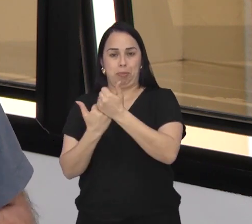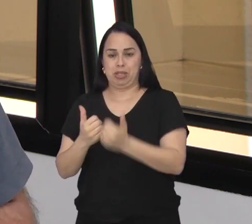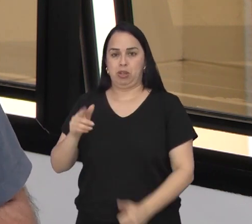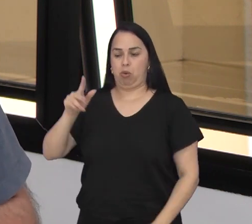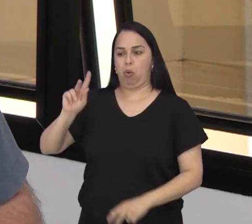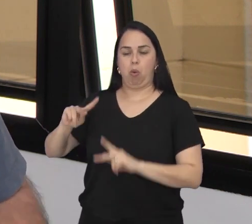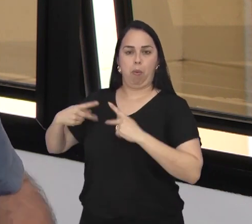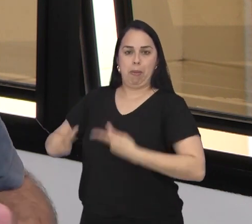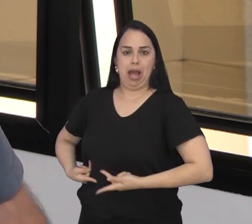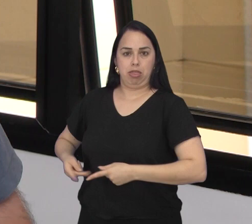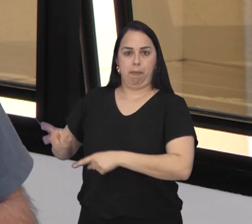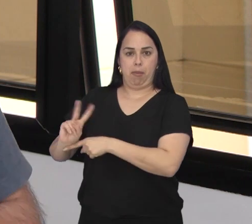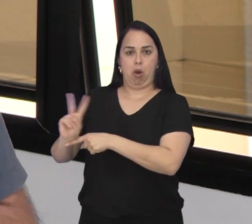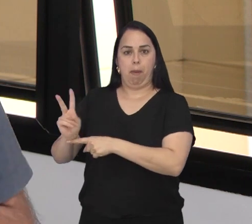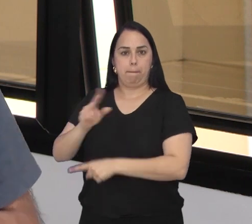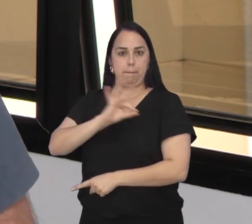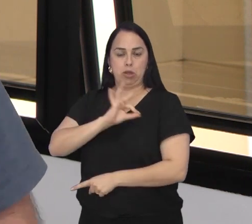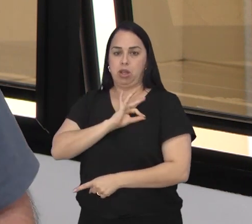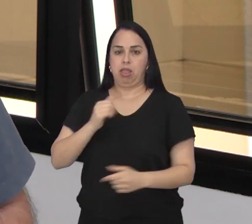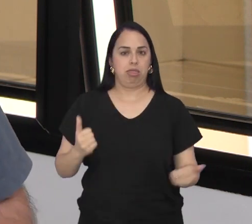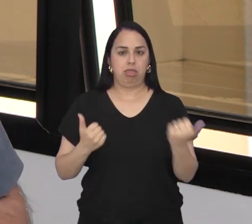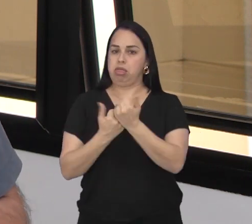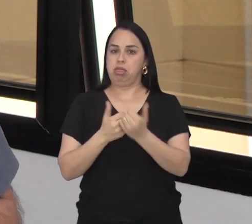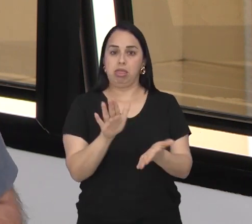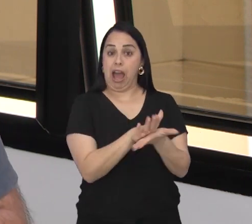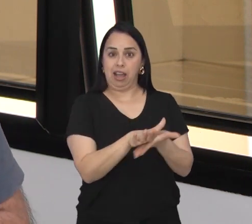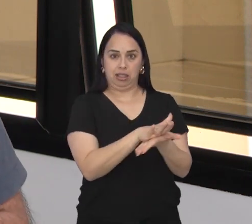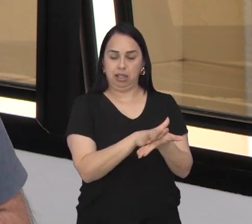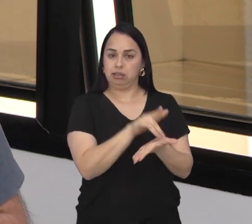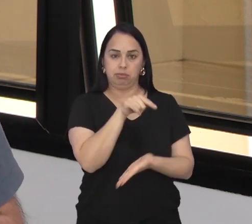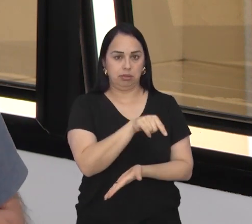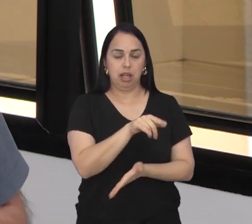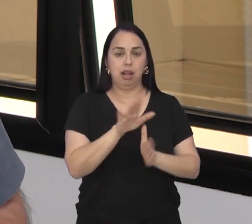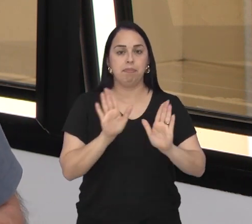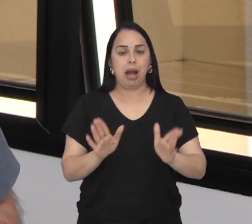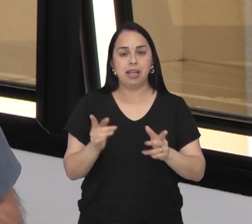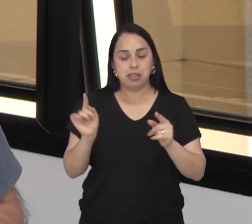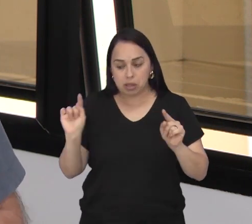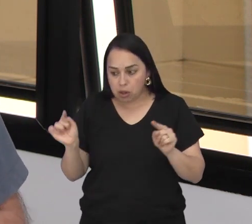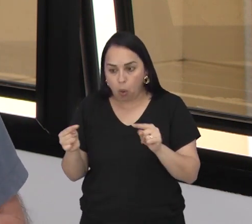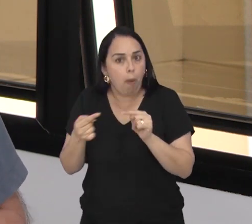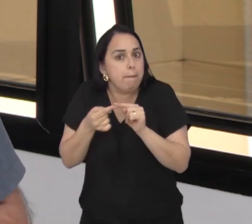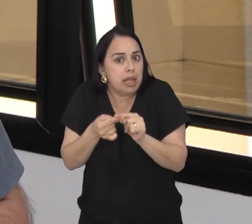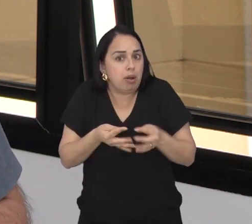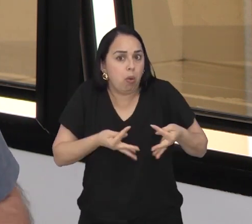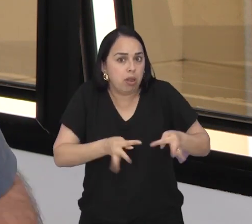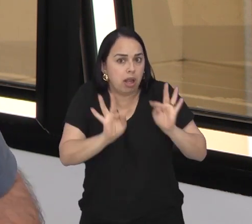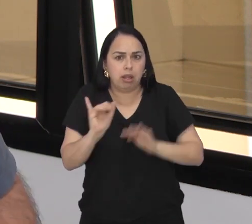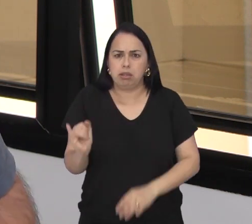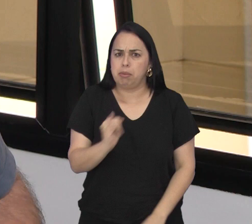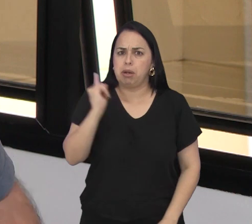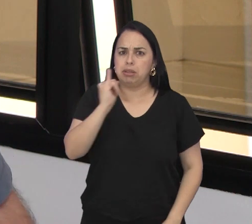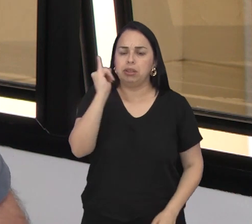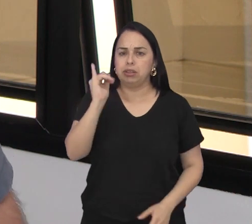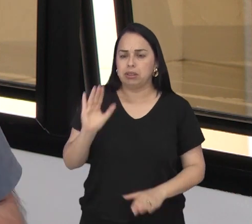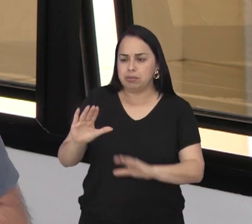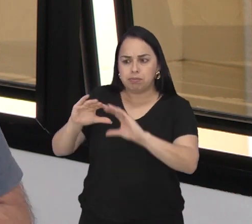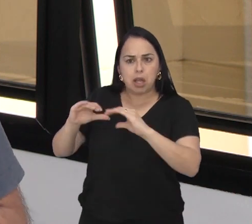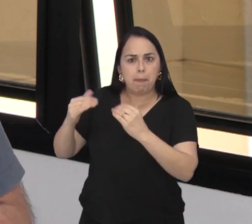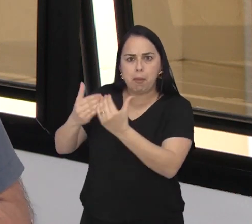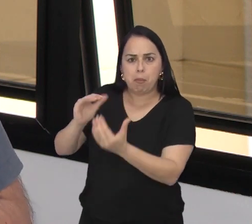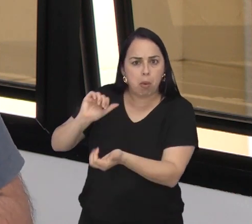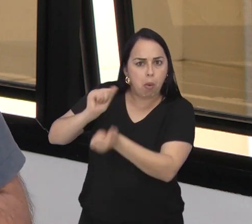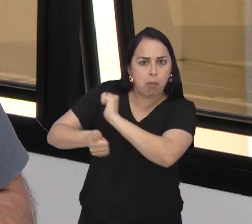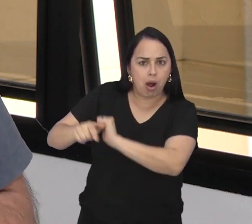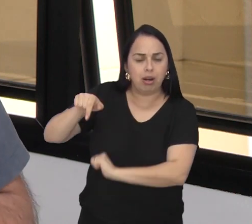o ser humano, né, o policial, o guarda civil municipal, as forças de segurança, mas aliado à tecnologia é importantíssimo. Nossos polis, a